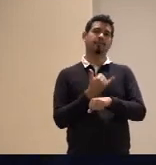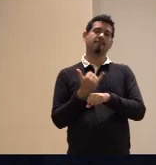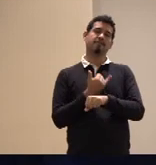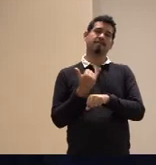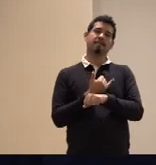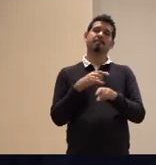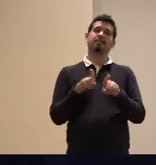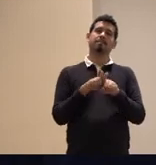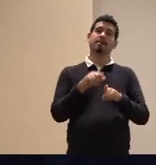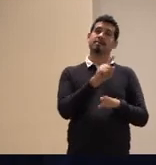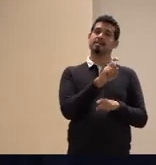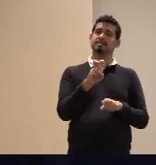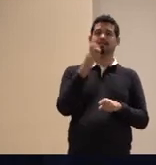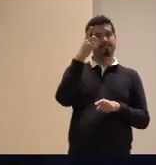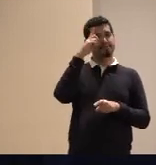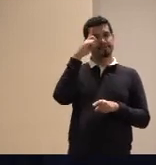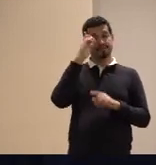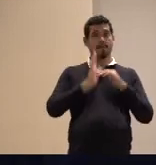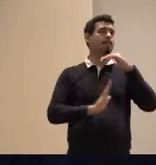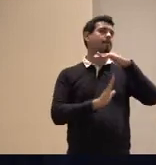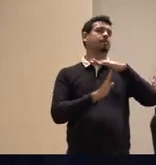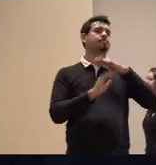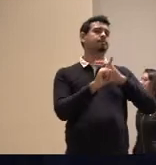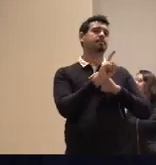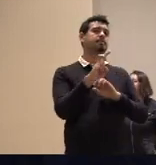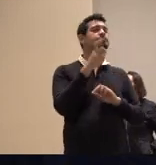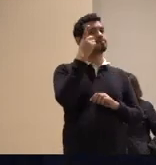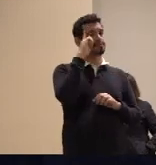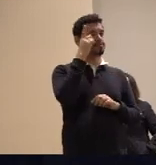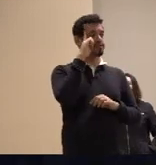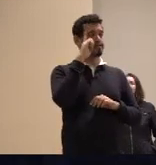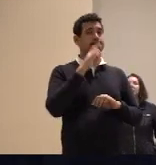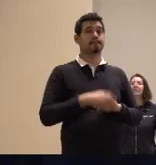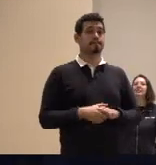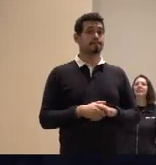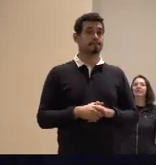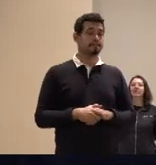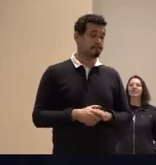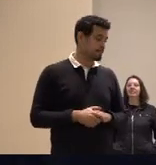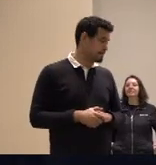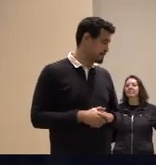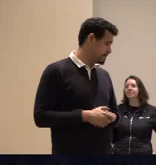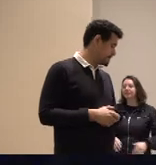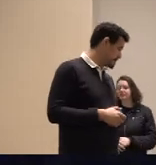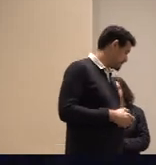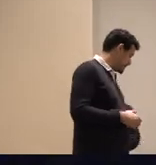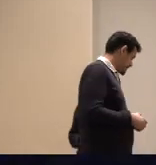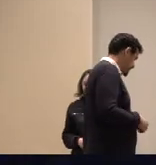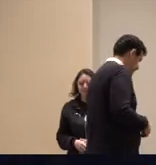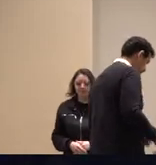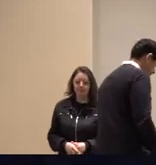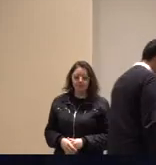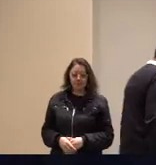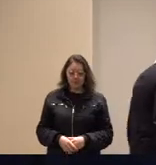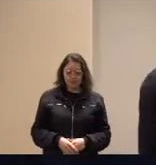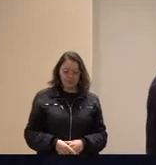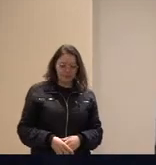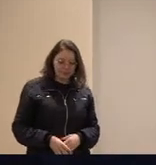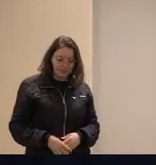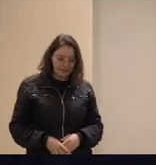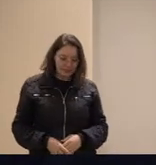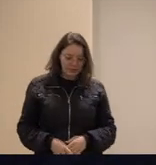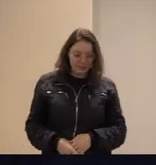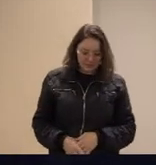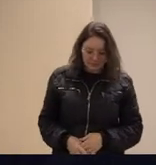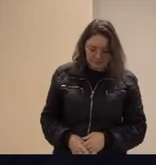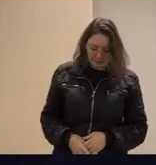segura 15 dias no máximo. Então, 15 dias, né? Não dá nada. E aí, enfim, a gente fez um relatório para os